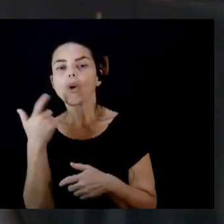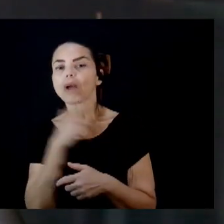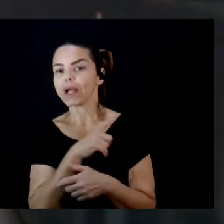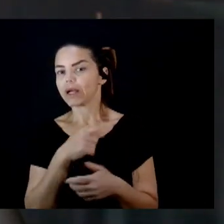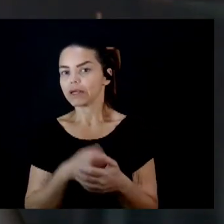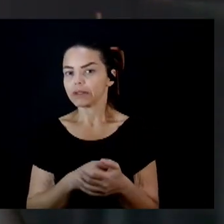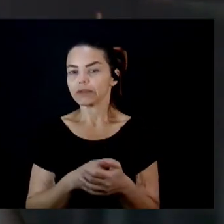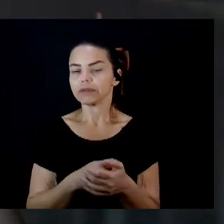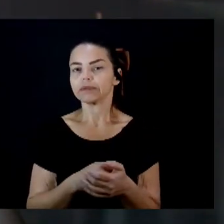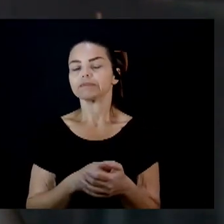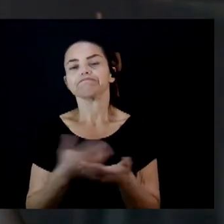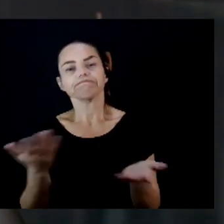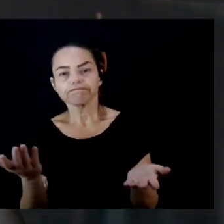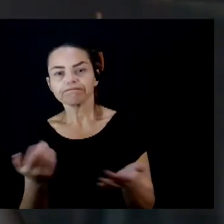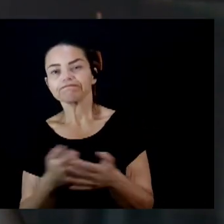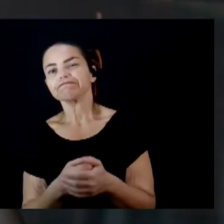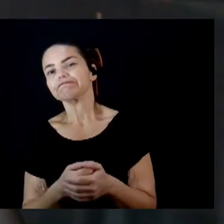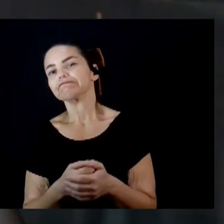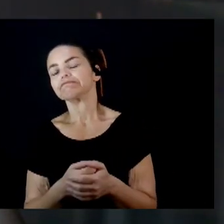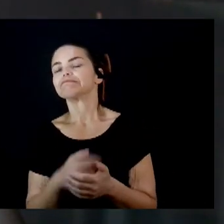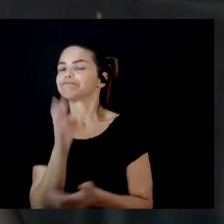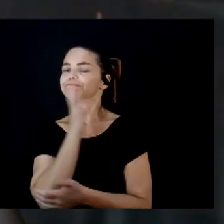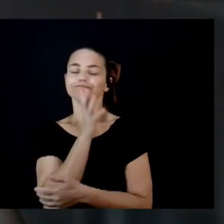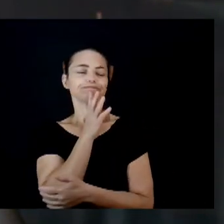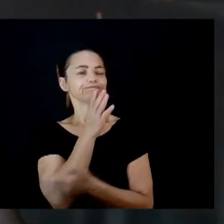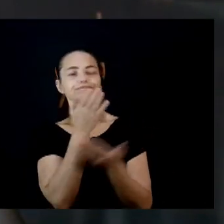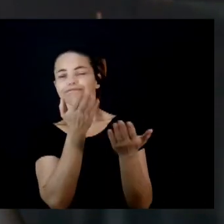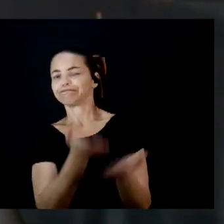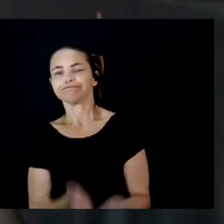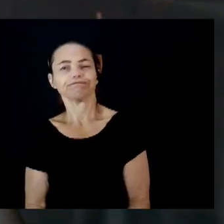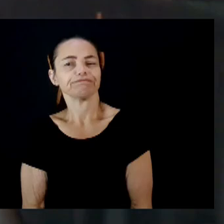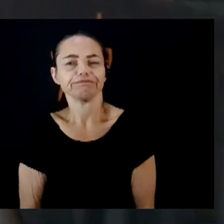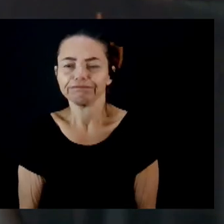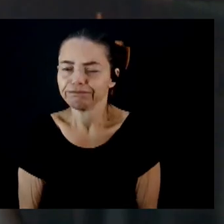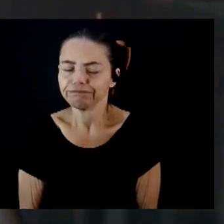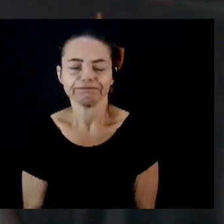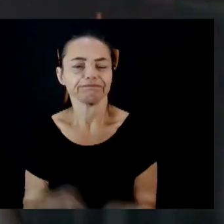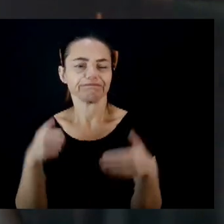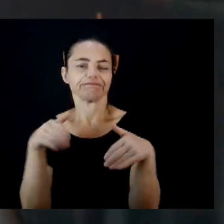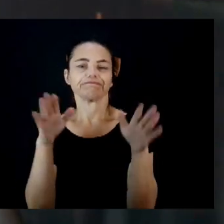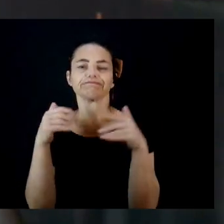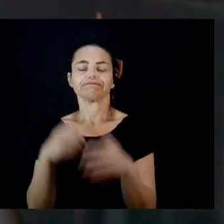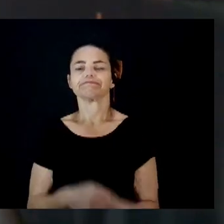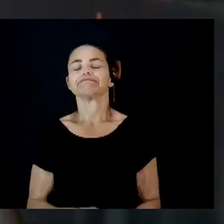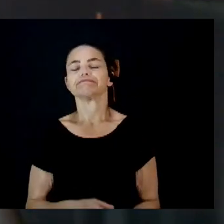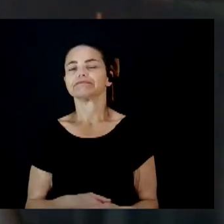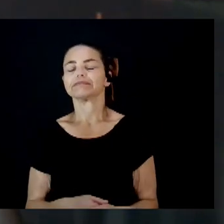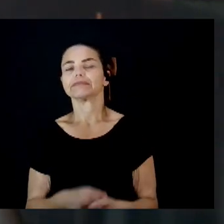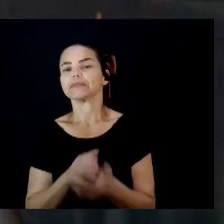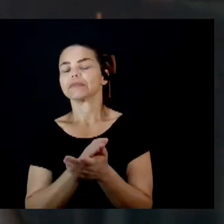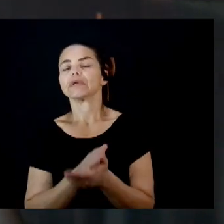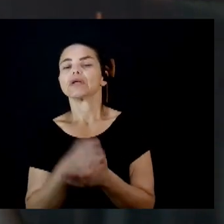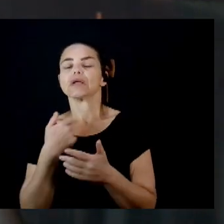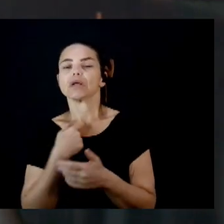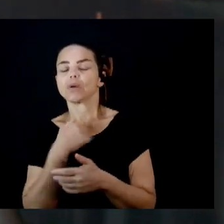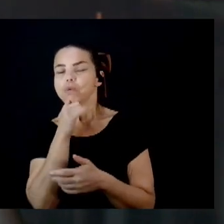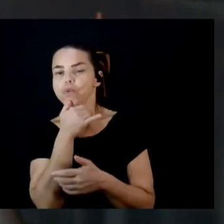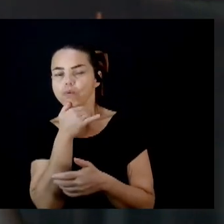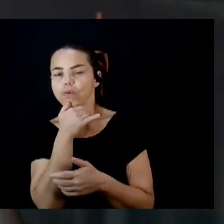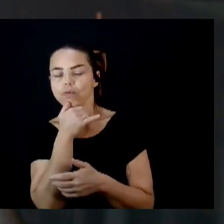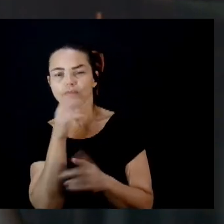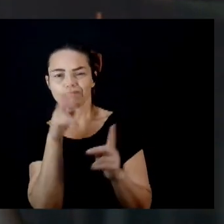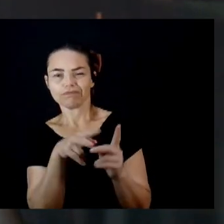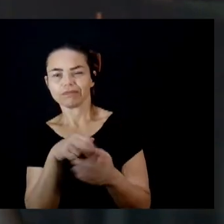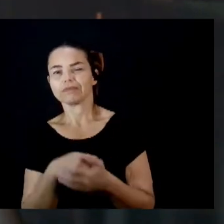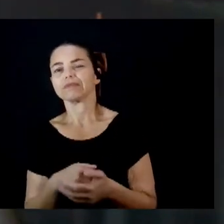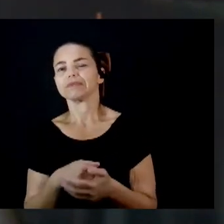acaba acontecendo é, eu conheço essa pessoa, né? Você matou a pessoa, assim. Entendi. Quando você olha pra ela e fala, não,